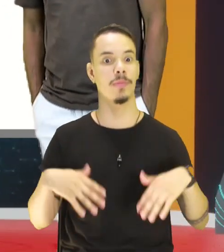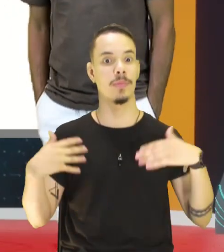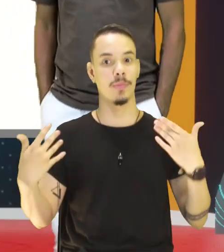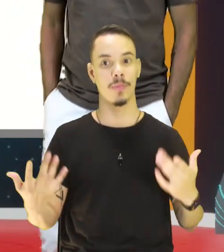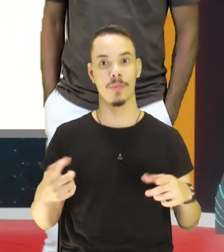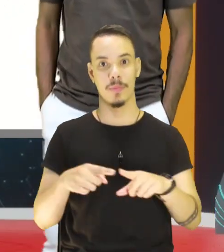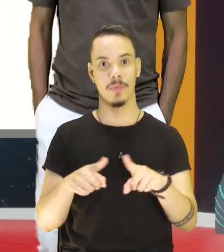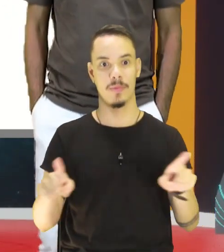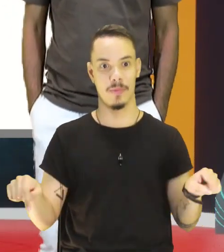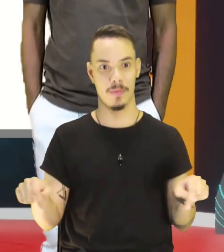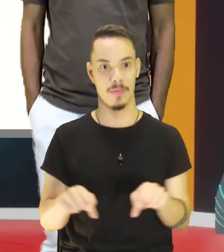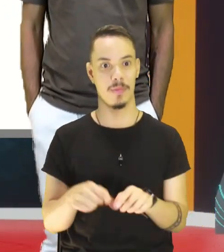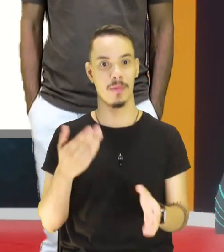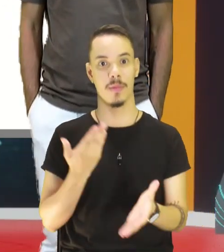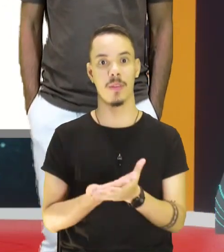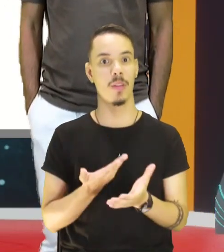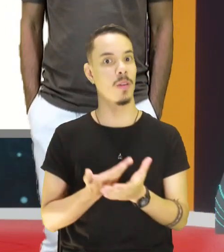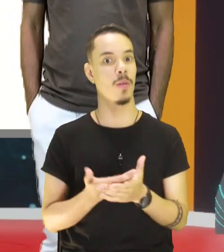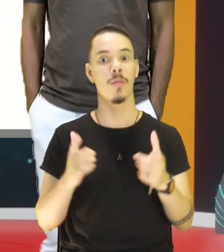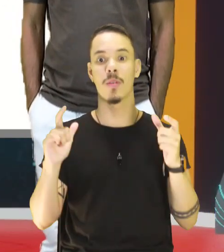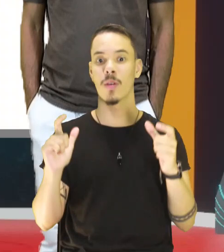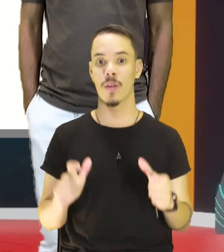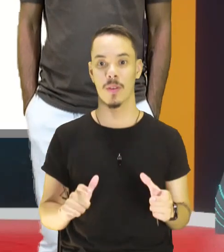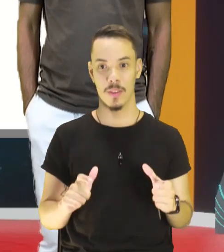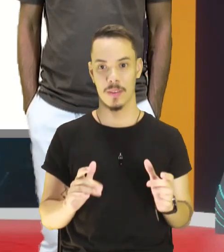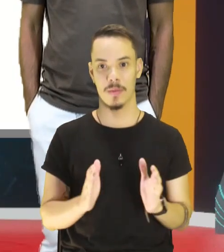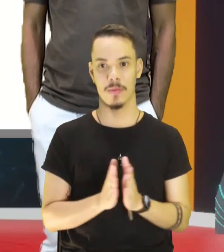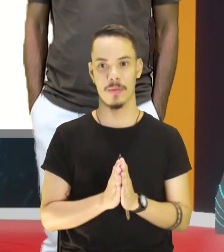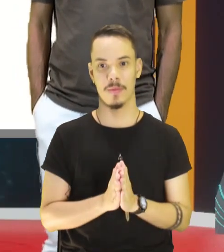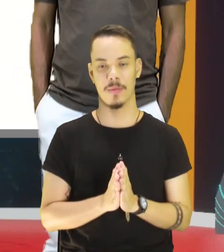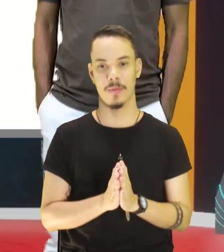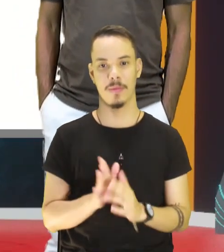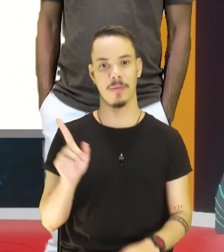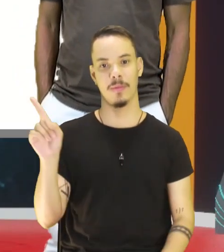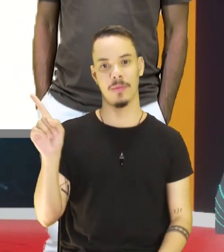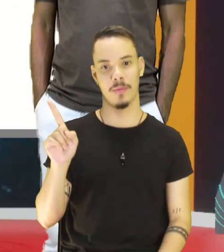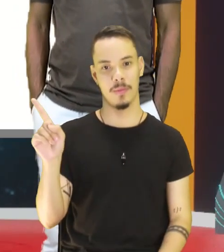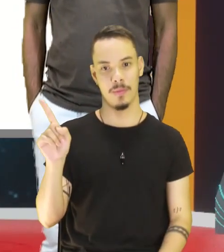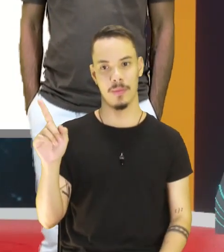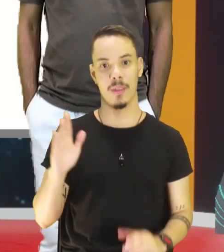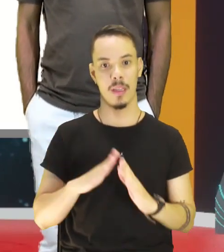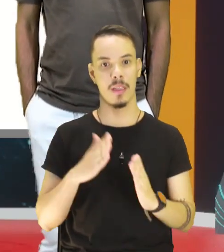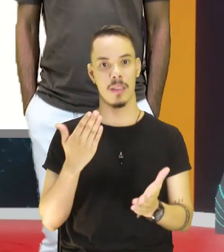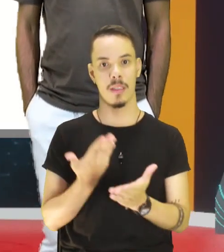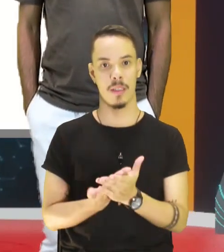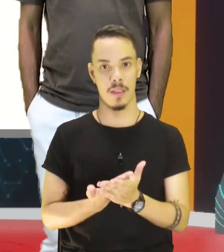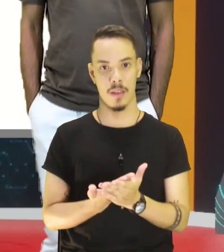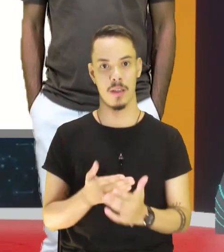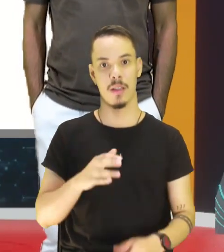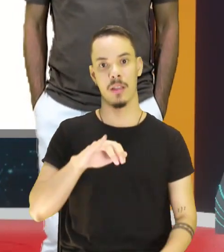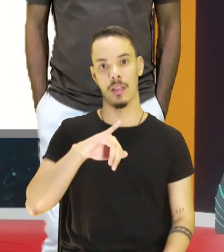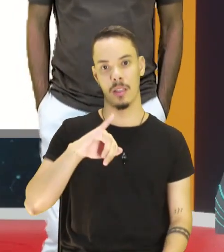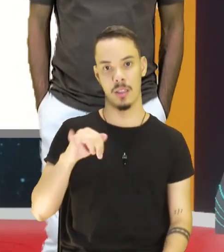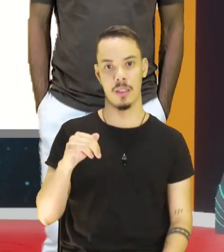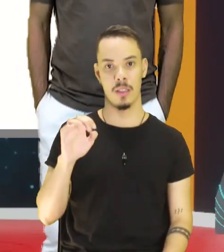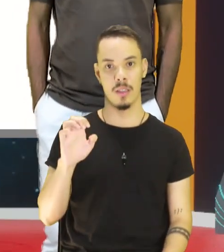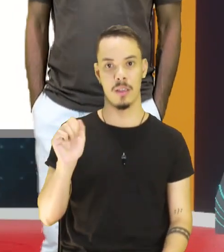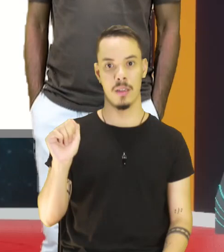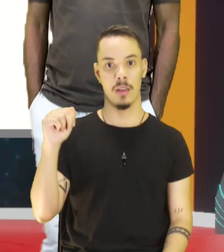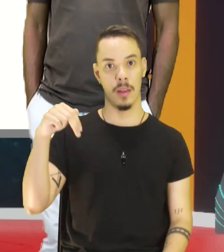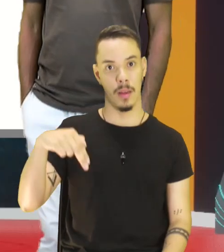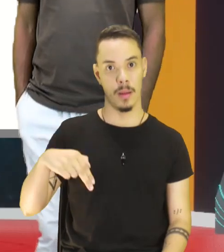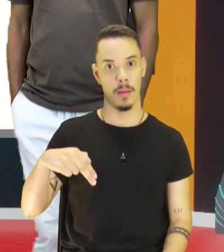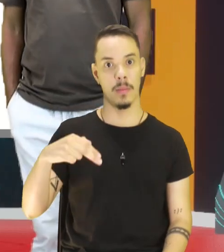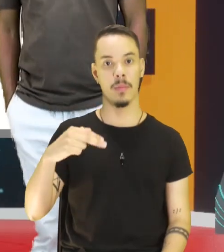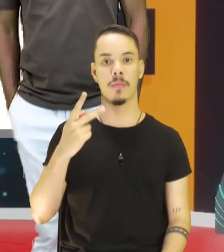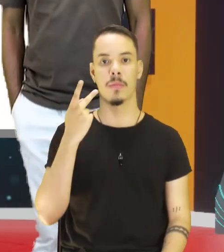essa turma, de onde vem? Vamos ver? Então, essa escola é a Escola Jean Piaget, mas o Polo Maria Rosa de Oliveira